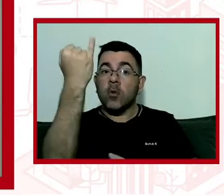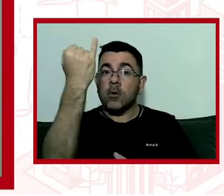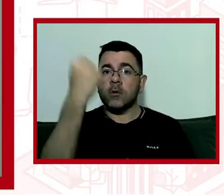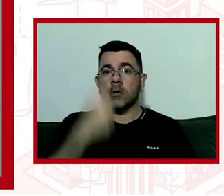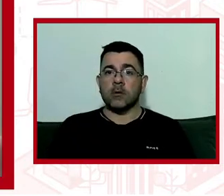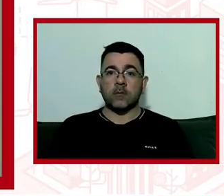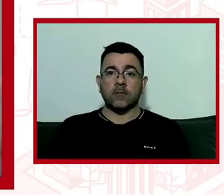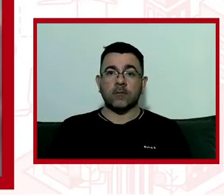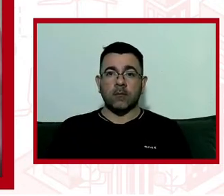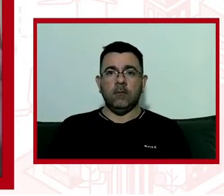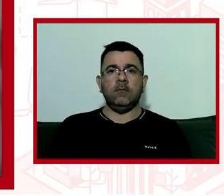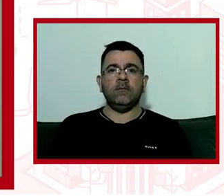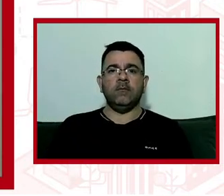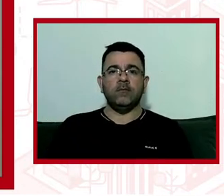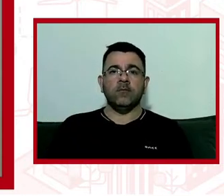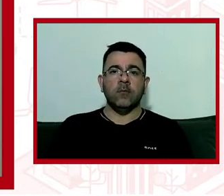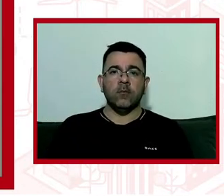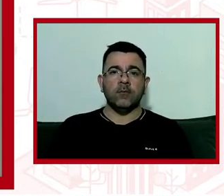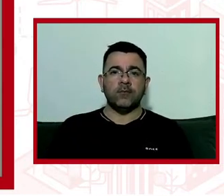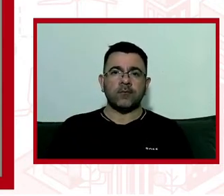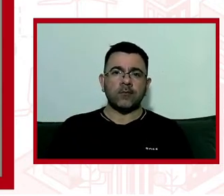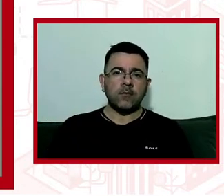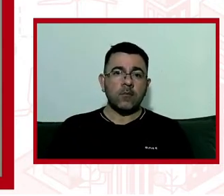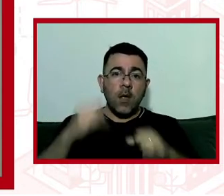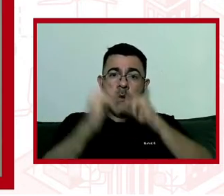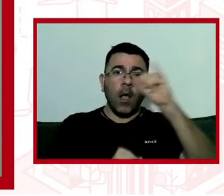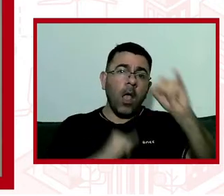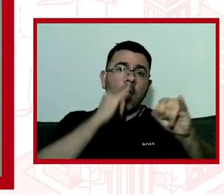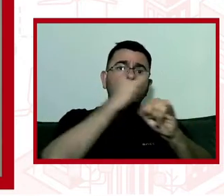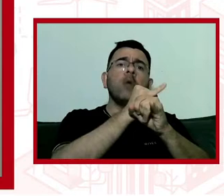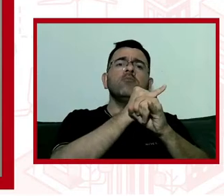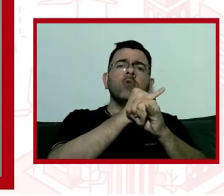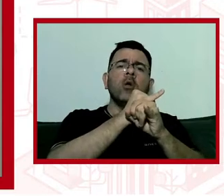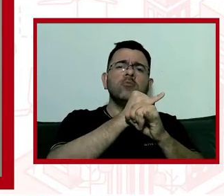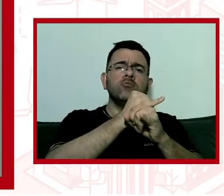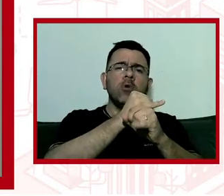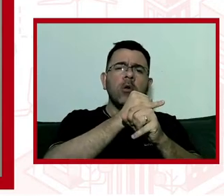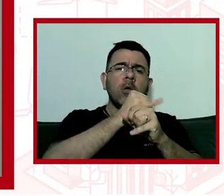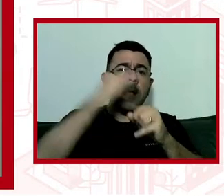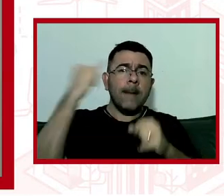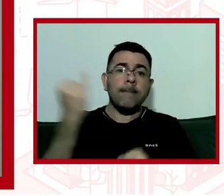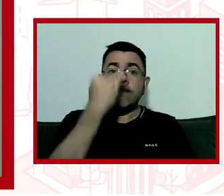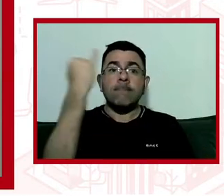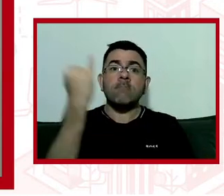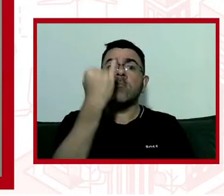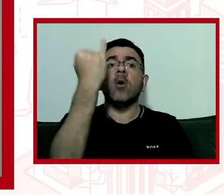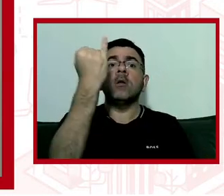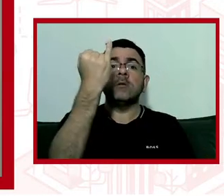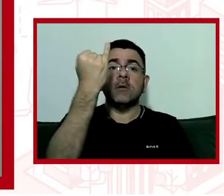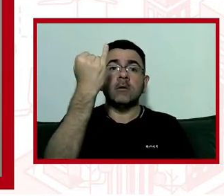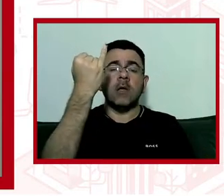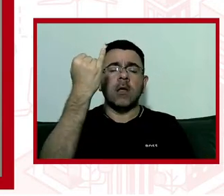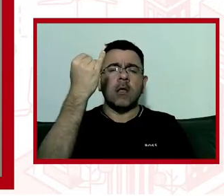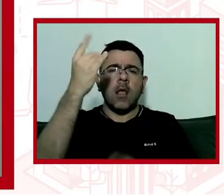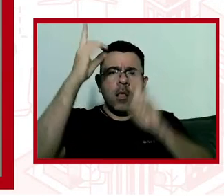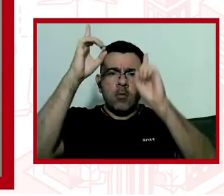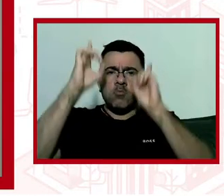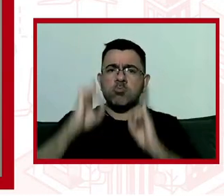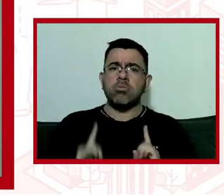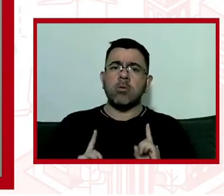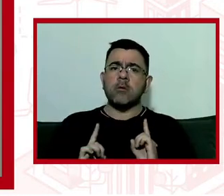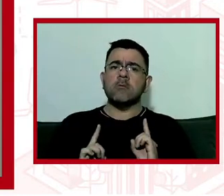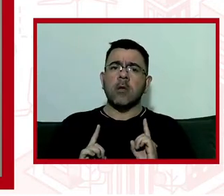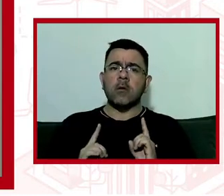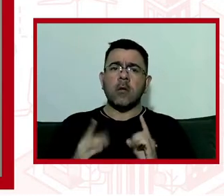feito se você não tiver no meio digital muita robustez Então isso é você democratizar o acesso é você